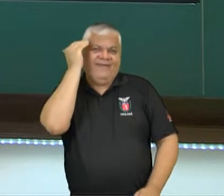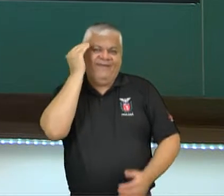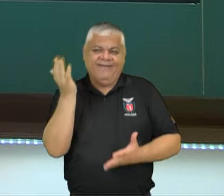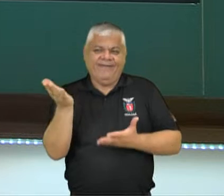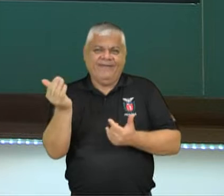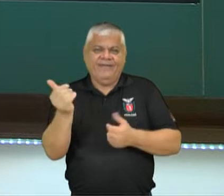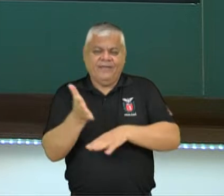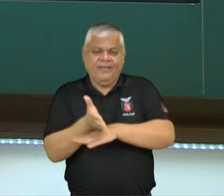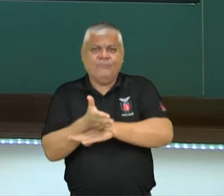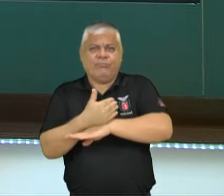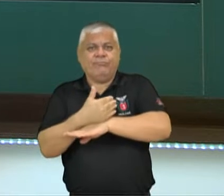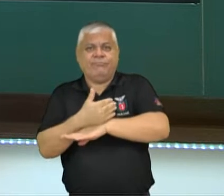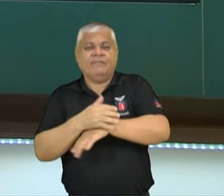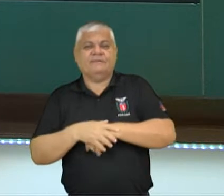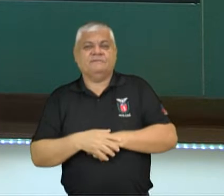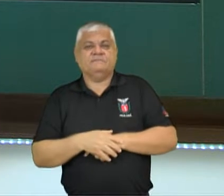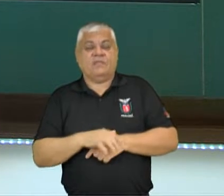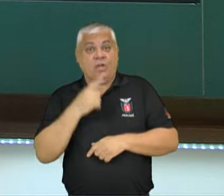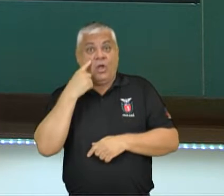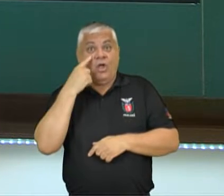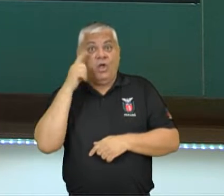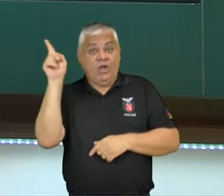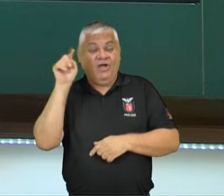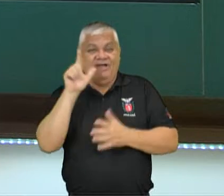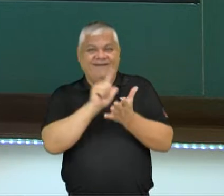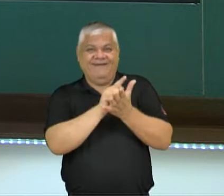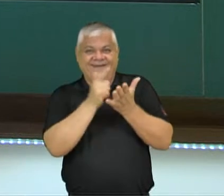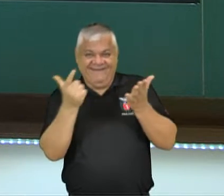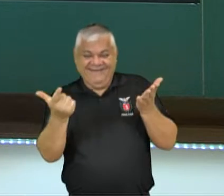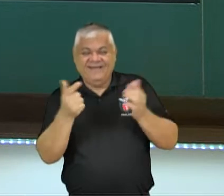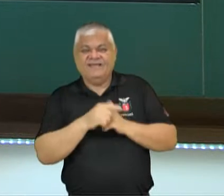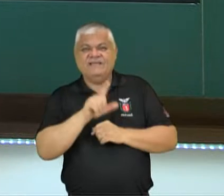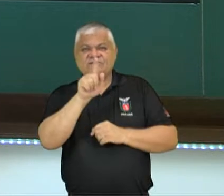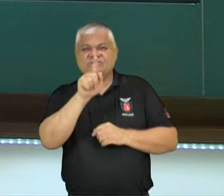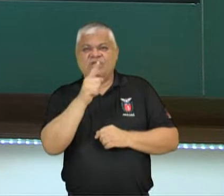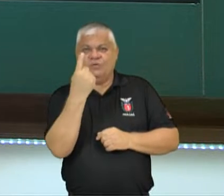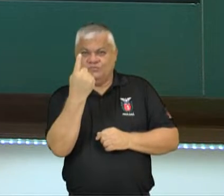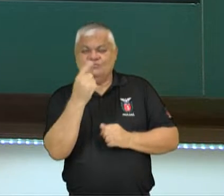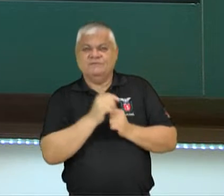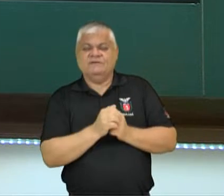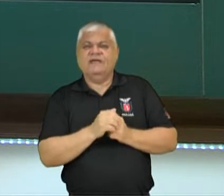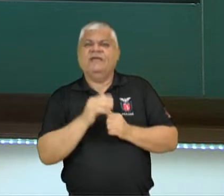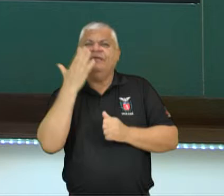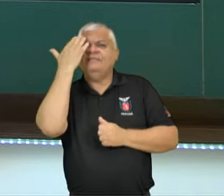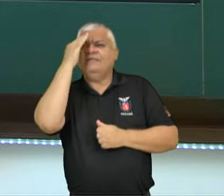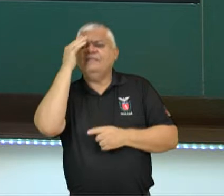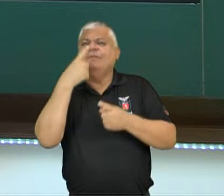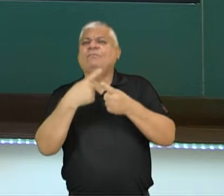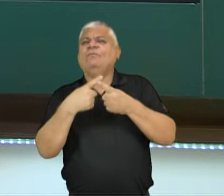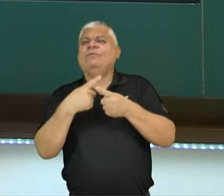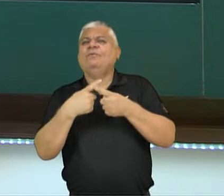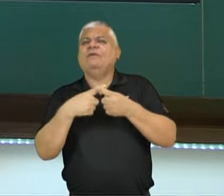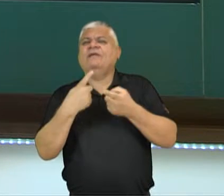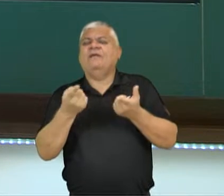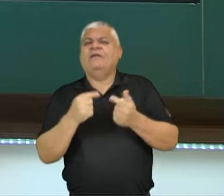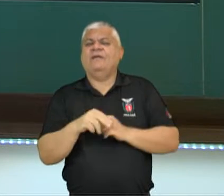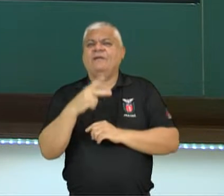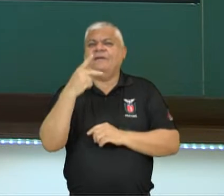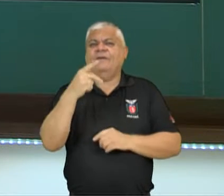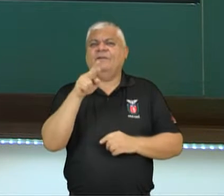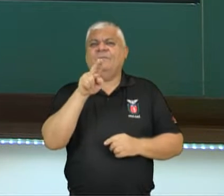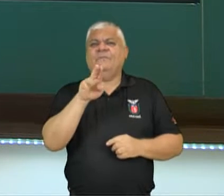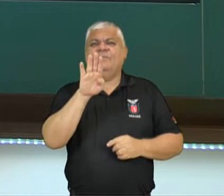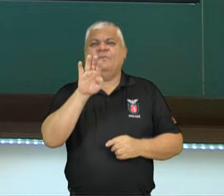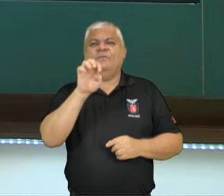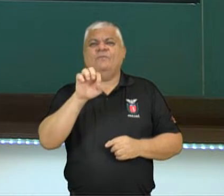cedo. Então eu trouxe aqui uma matéria que saiu no portal do G1 para a gente entender um pouquinho de por que a puberdade